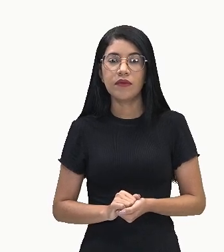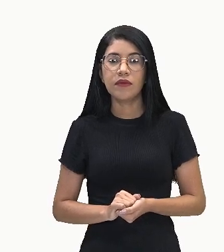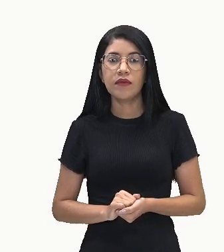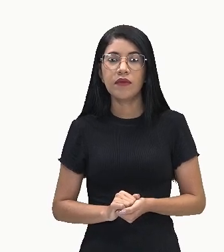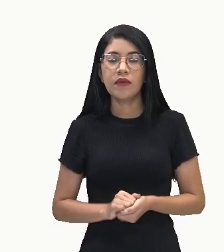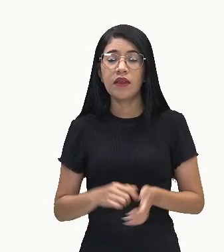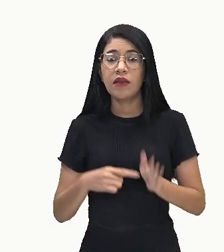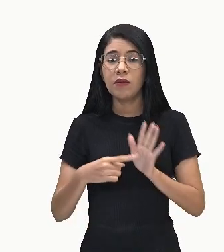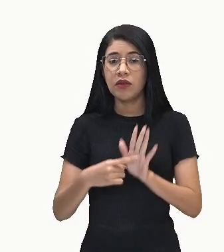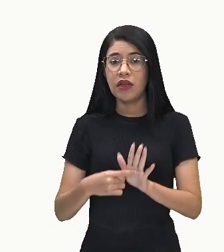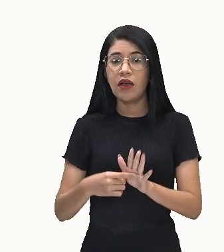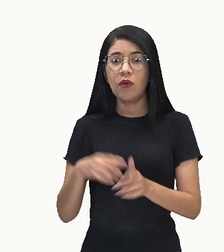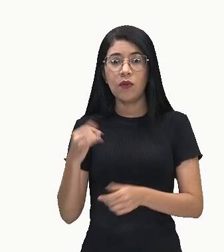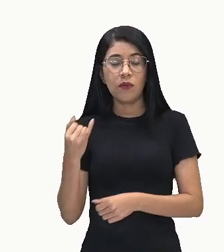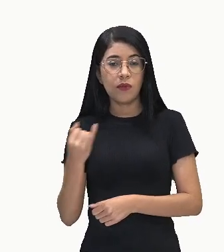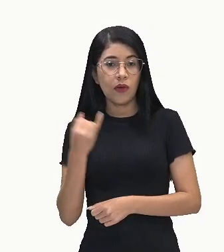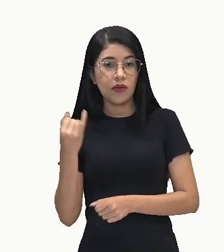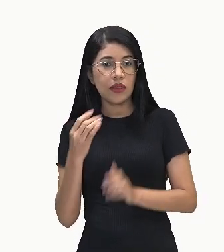interessa.